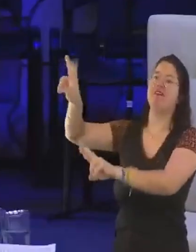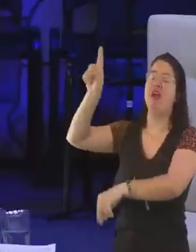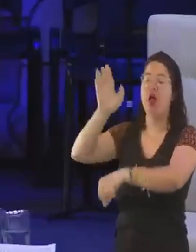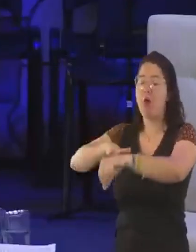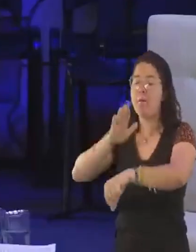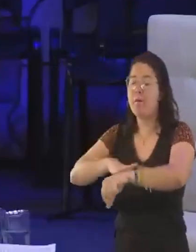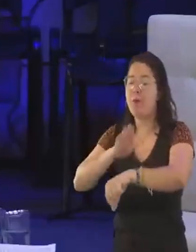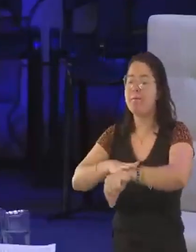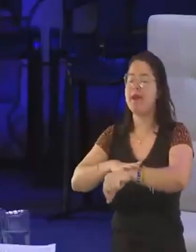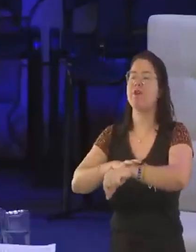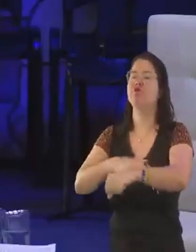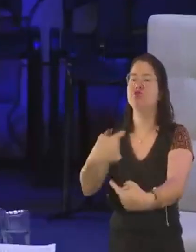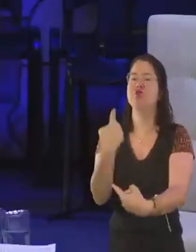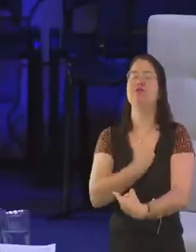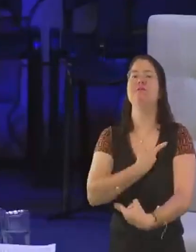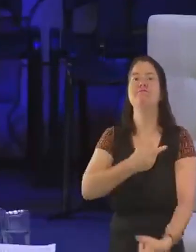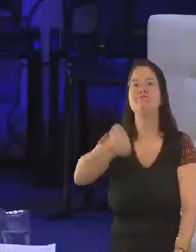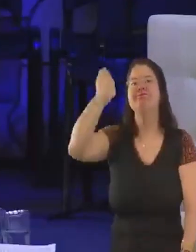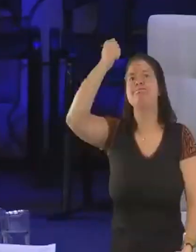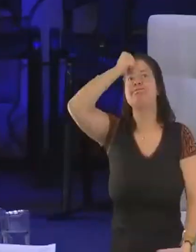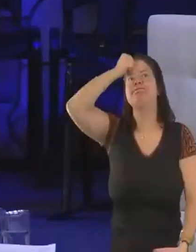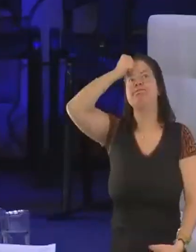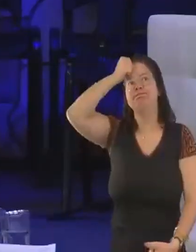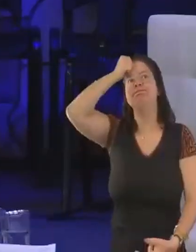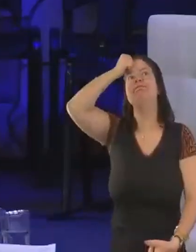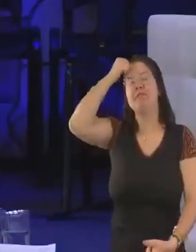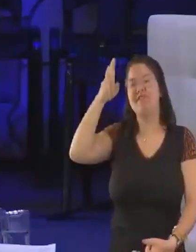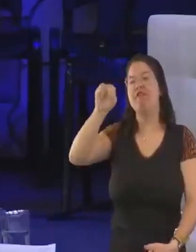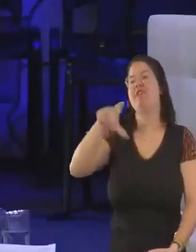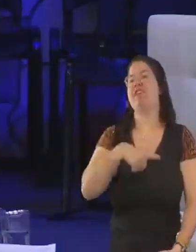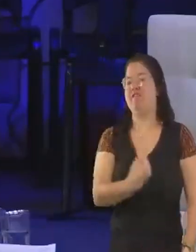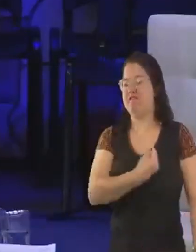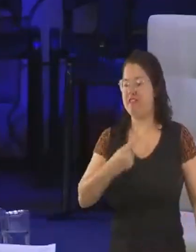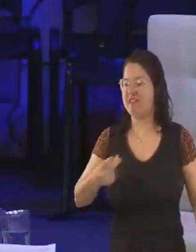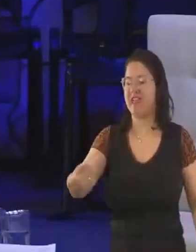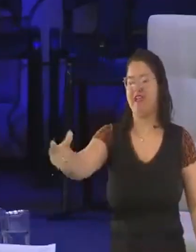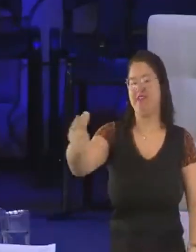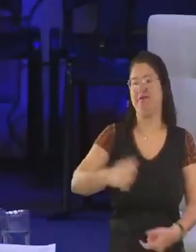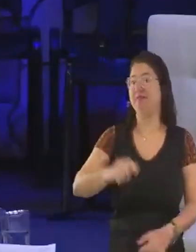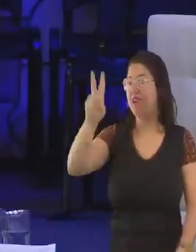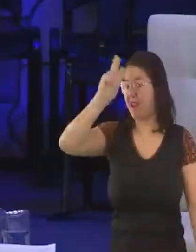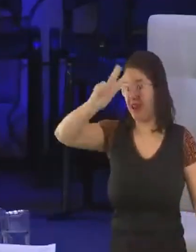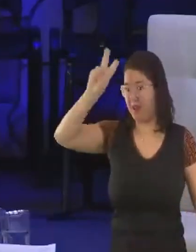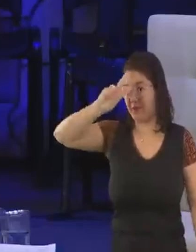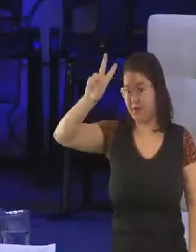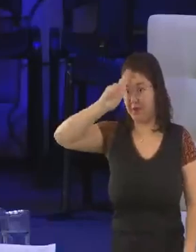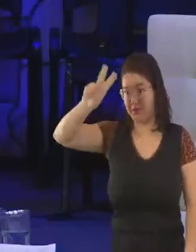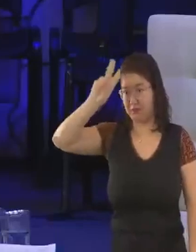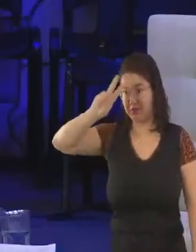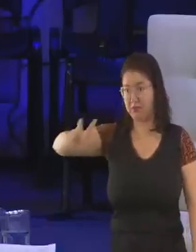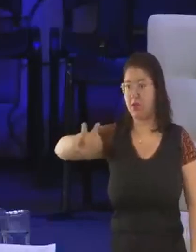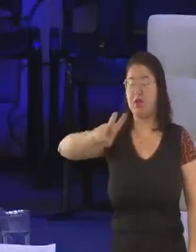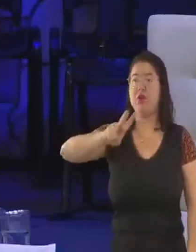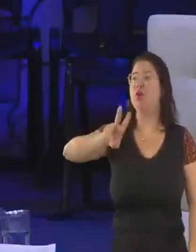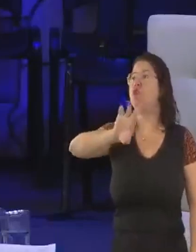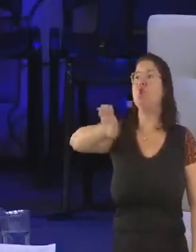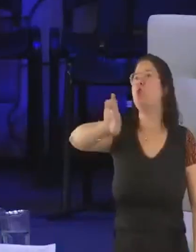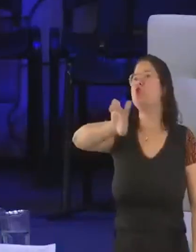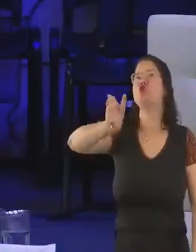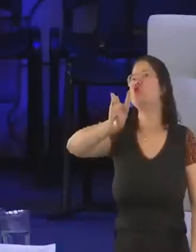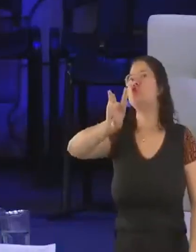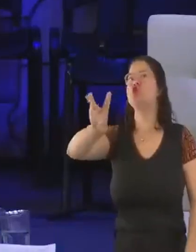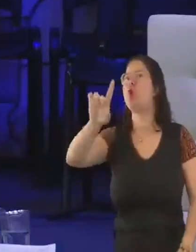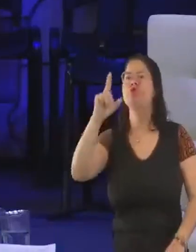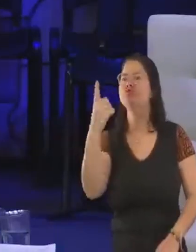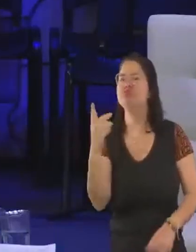de ressurreição e vida eterna. E lembremos, irmãos, este não será um evento simbólico, mas